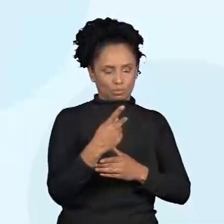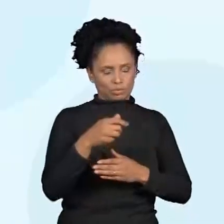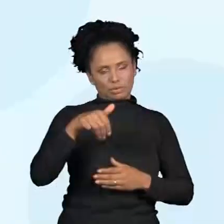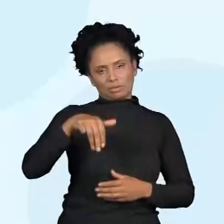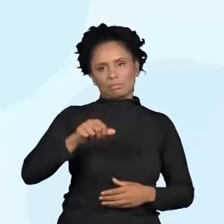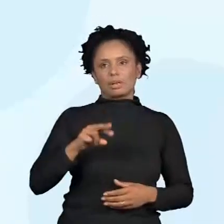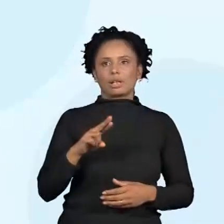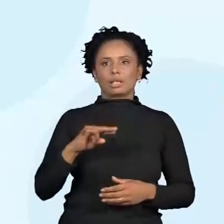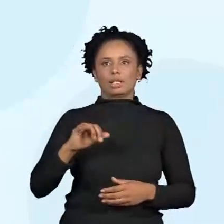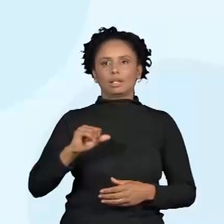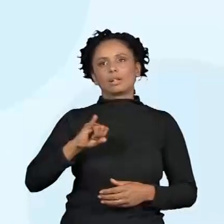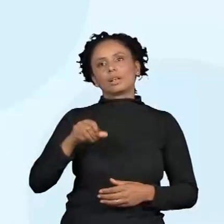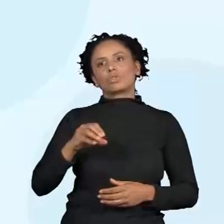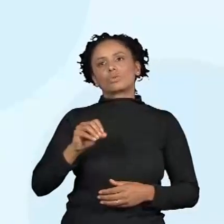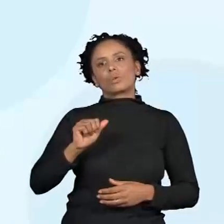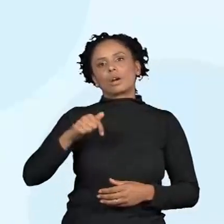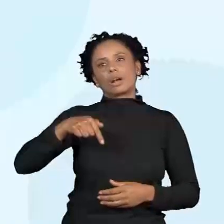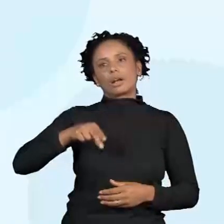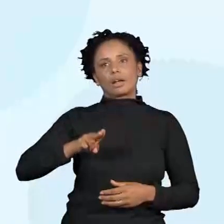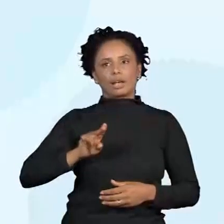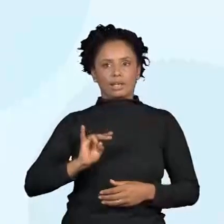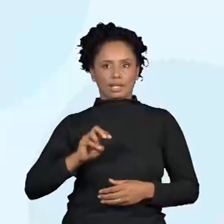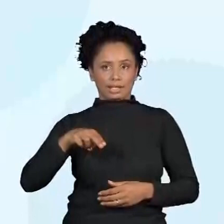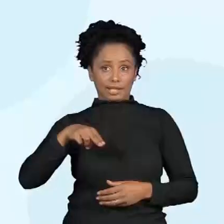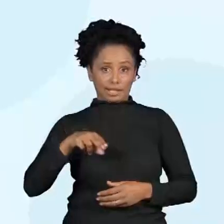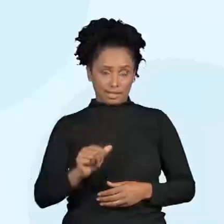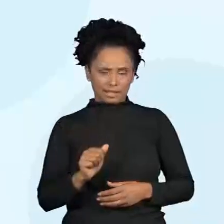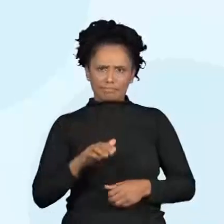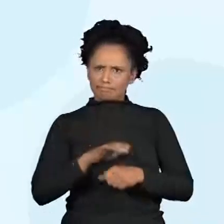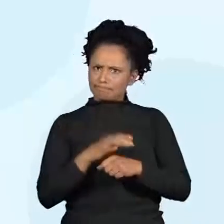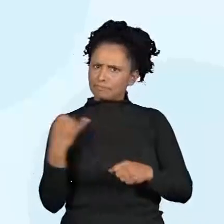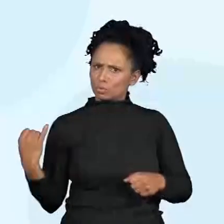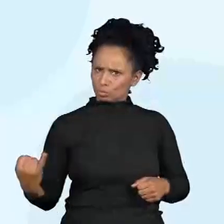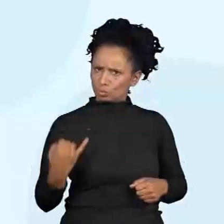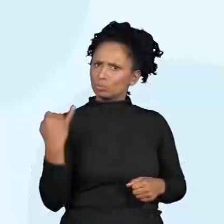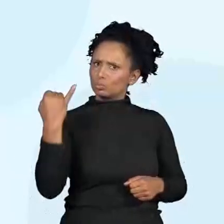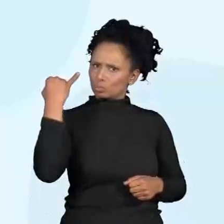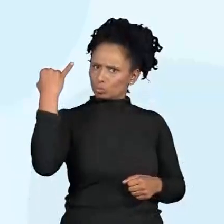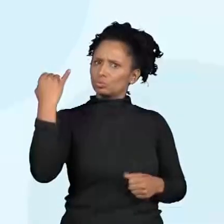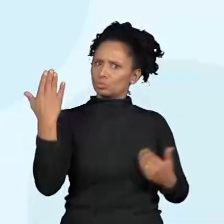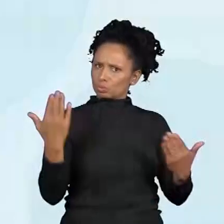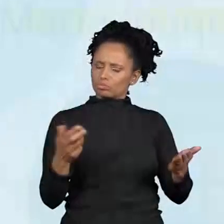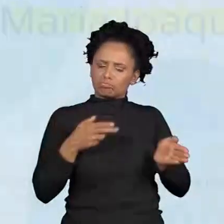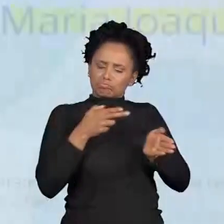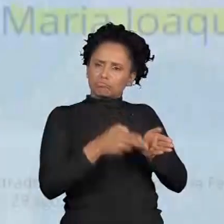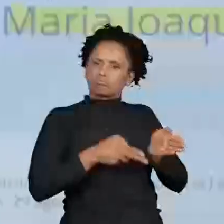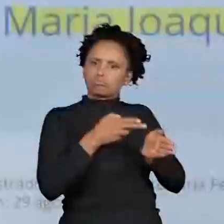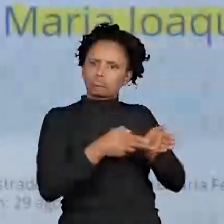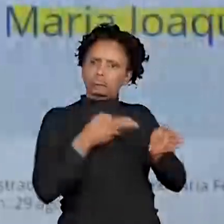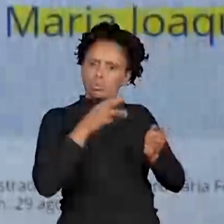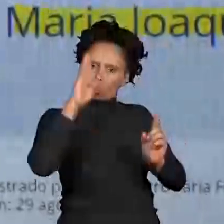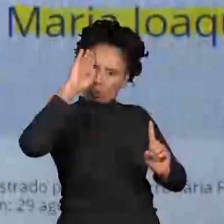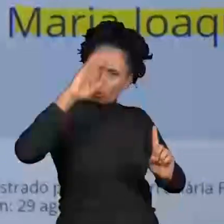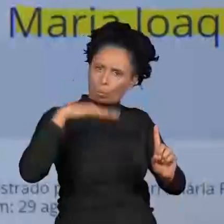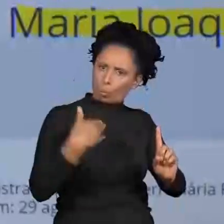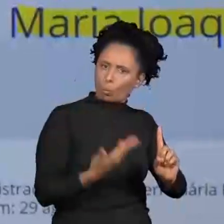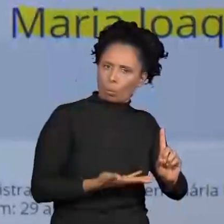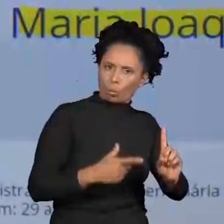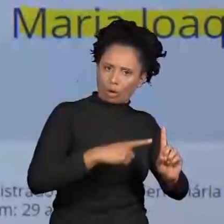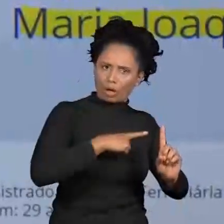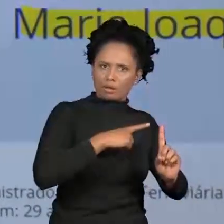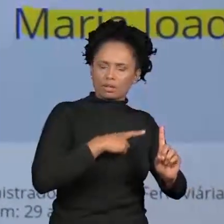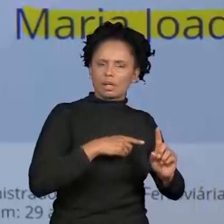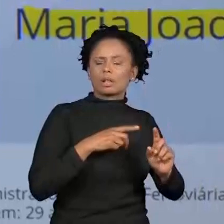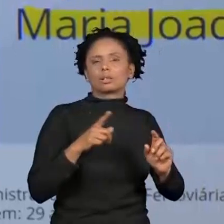gente percebe aí que ele foi muito importante e essa importância aí trouxe algumas homenagens, tanto com